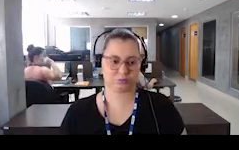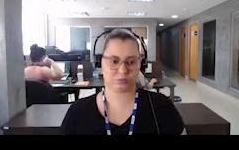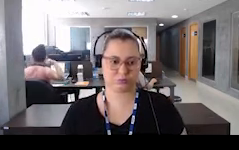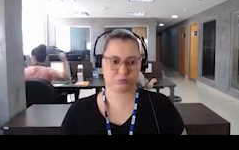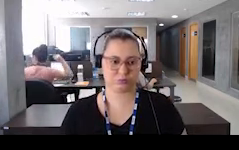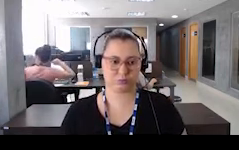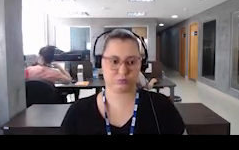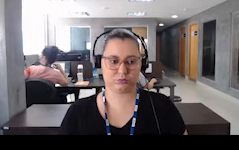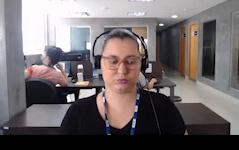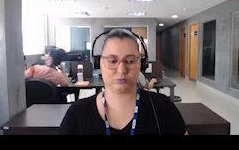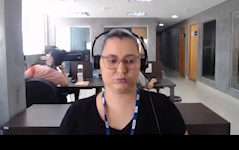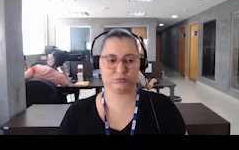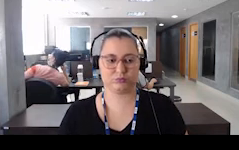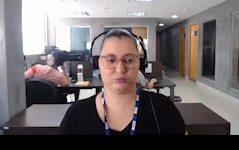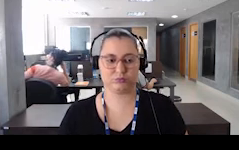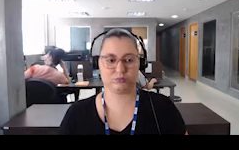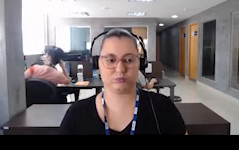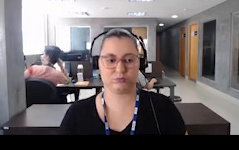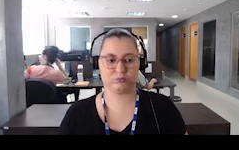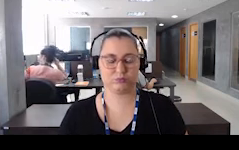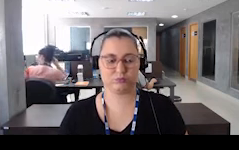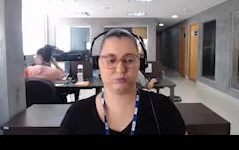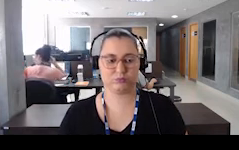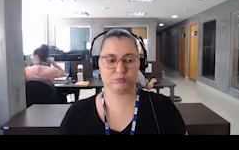lâmpadas, das nossas lâmpadas aqui, ó, são diferentes,